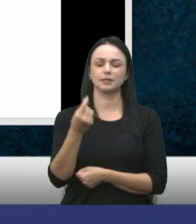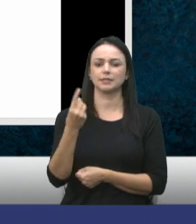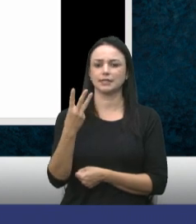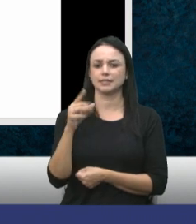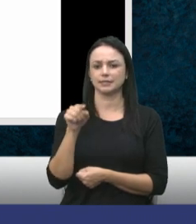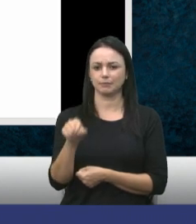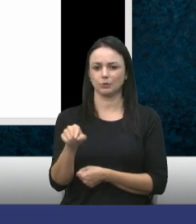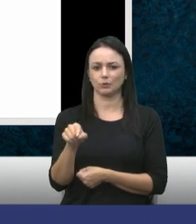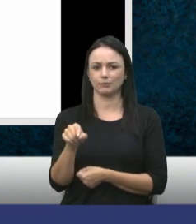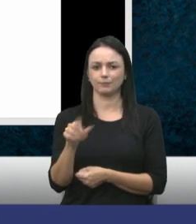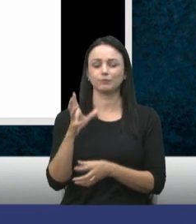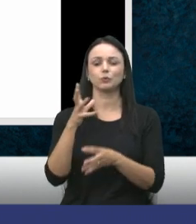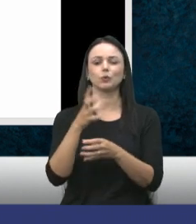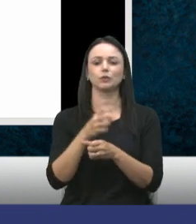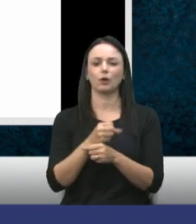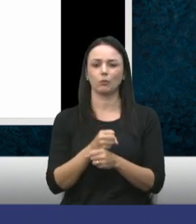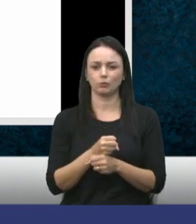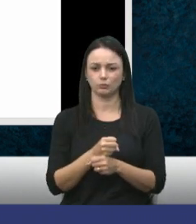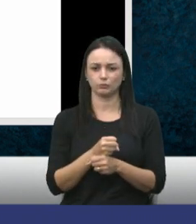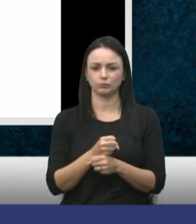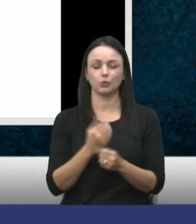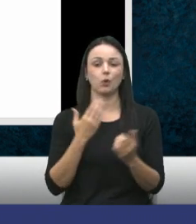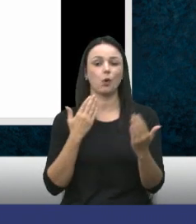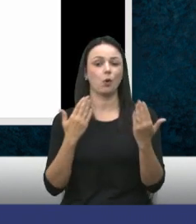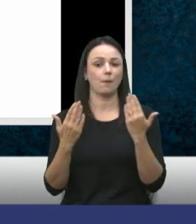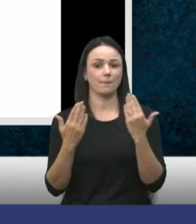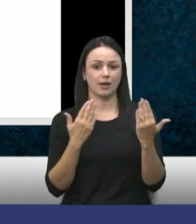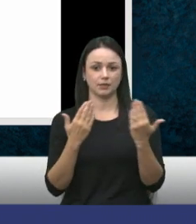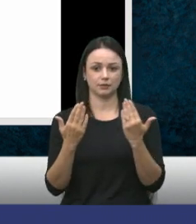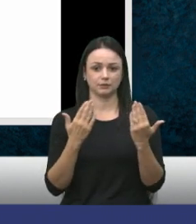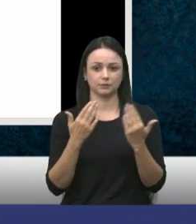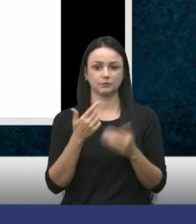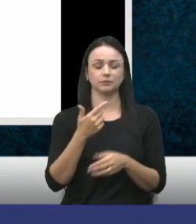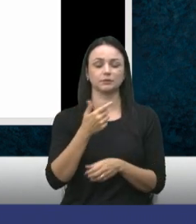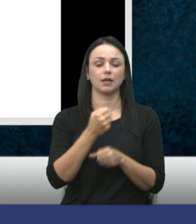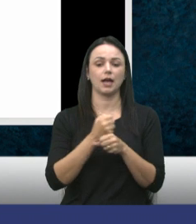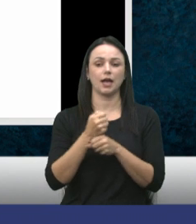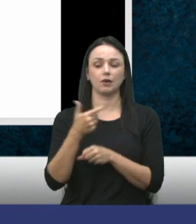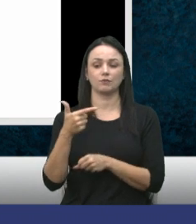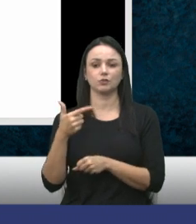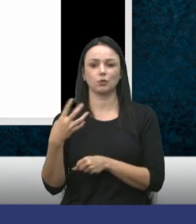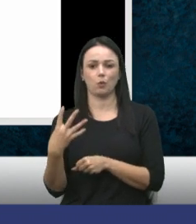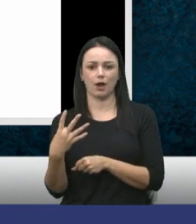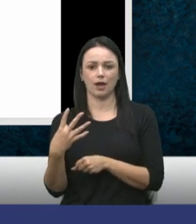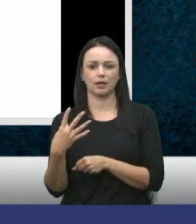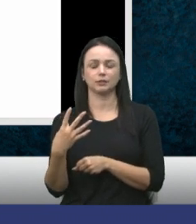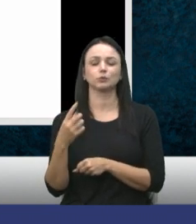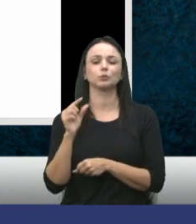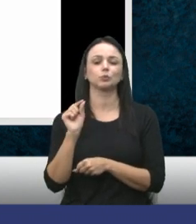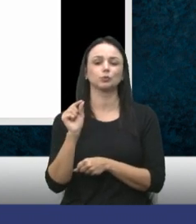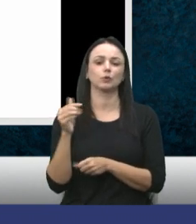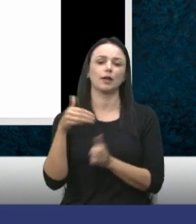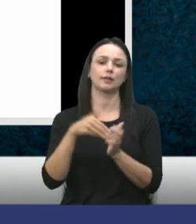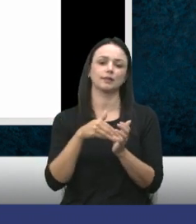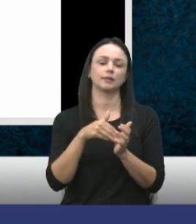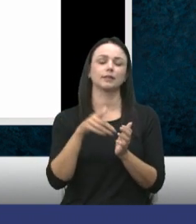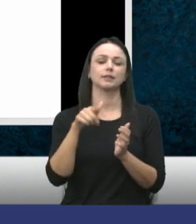22.613.000. O total comparativo de 24 para 23, temos um acréscimo de